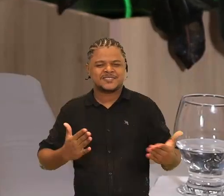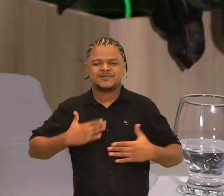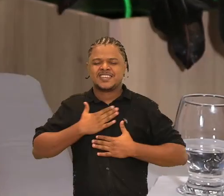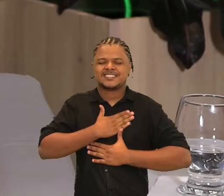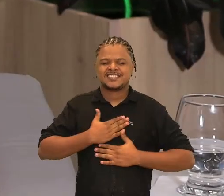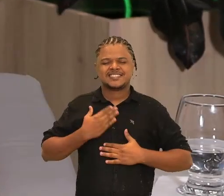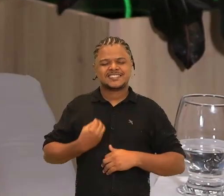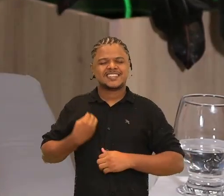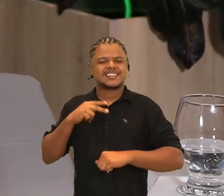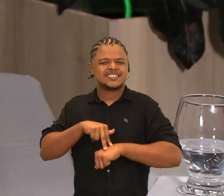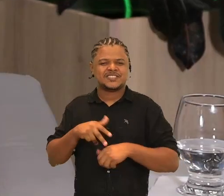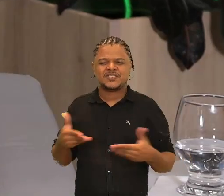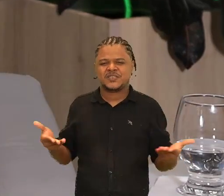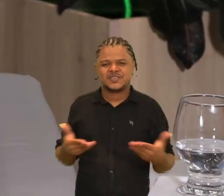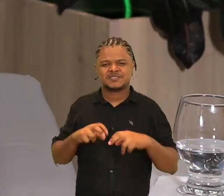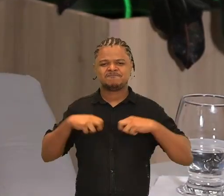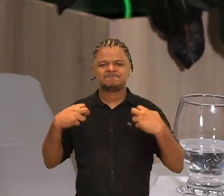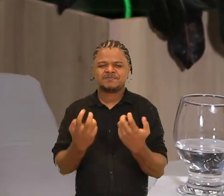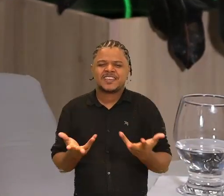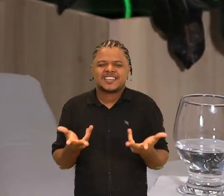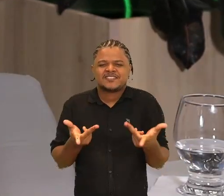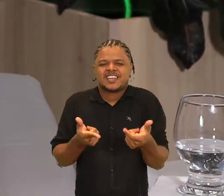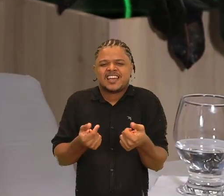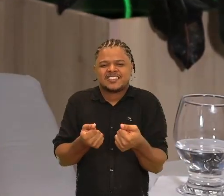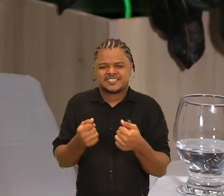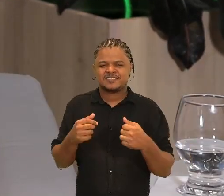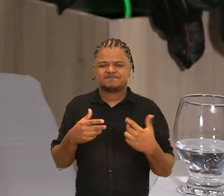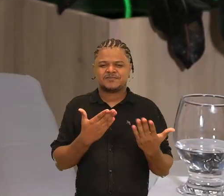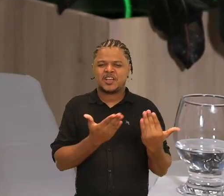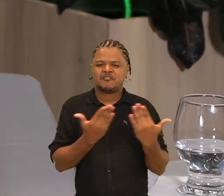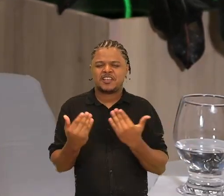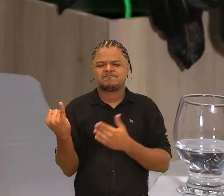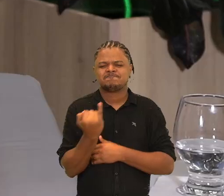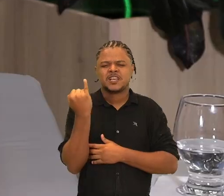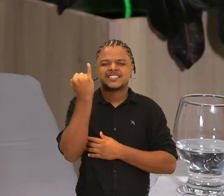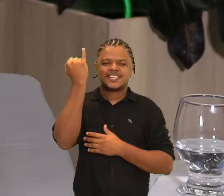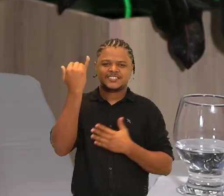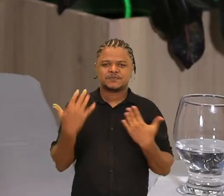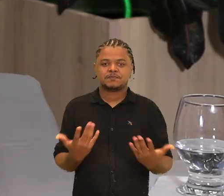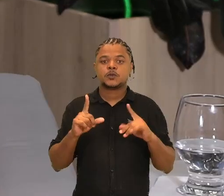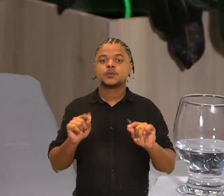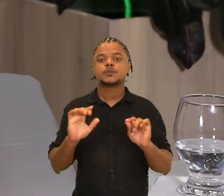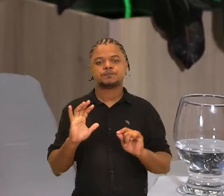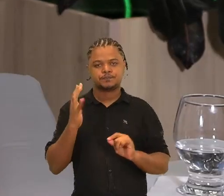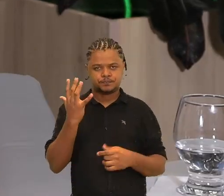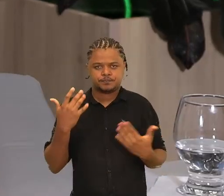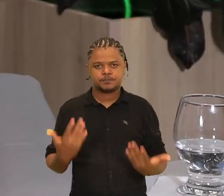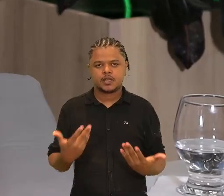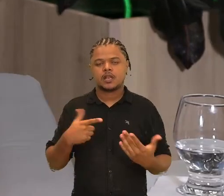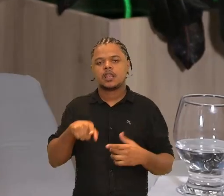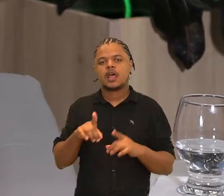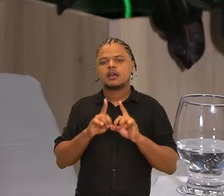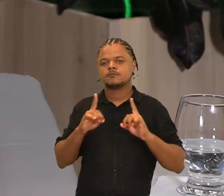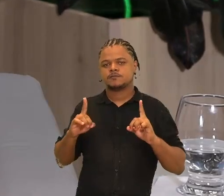roda maravilhosa para discutir um tema tão importante, né? Bom, o que que acontece? No consultório,